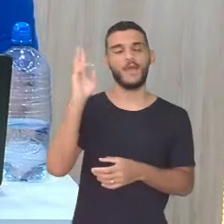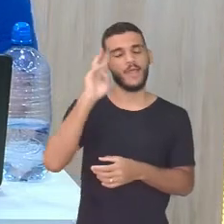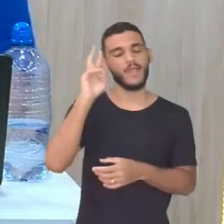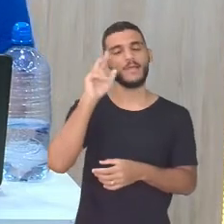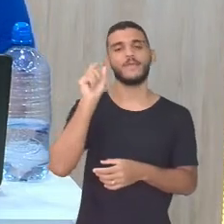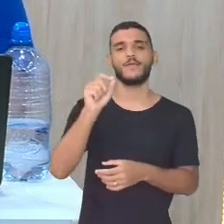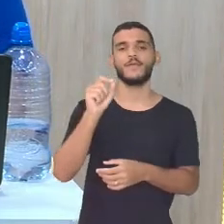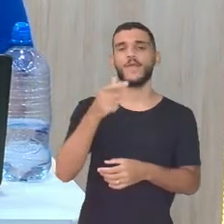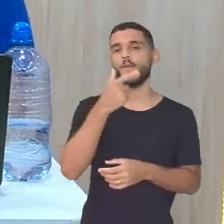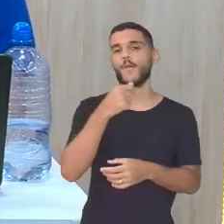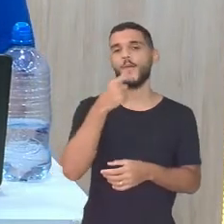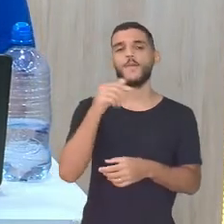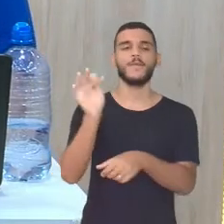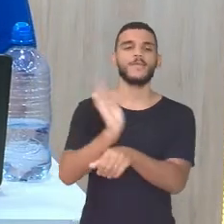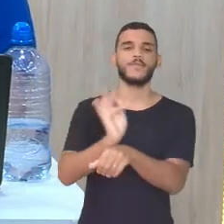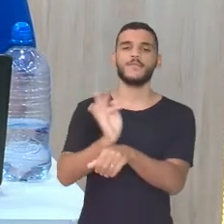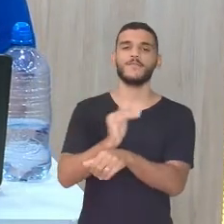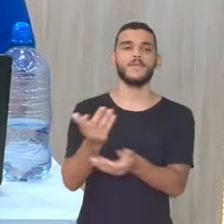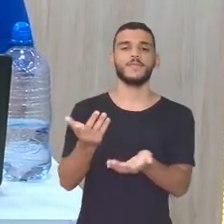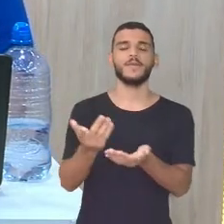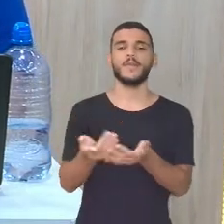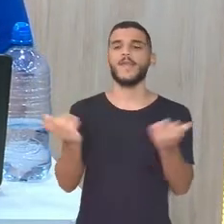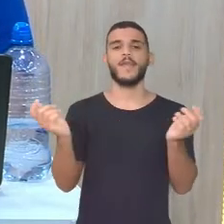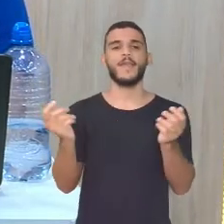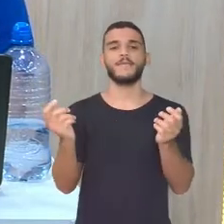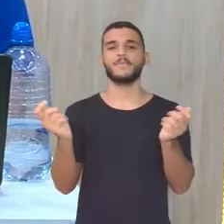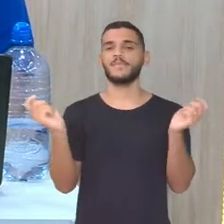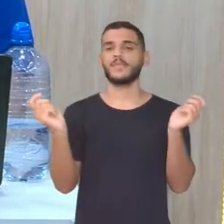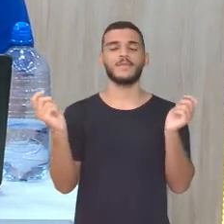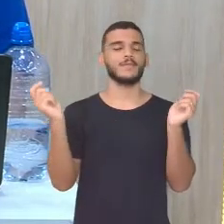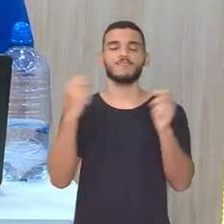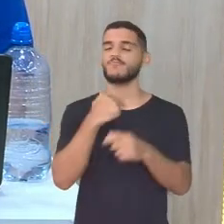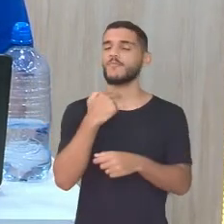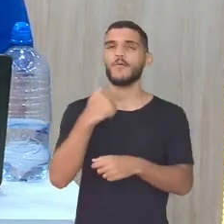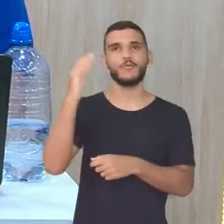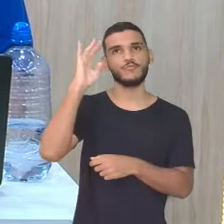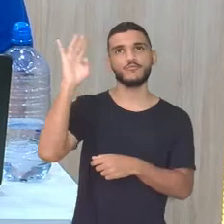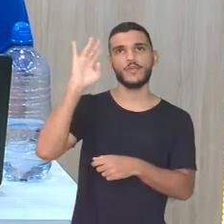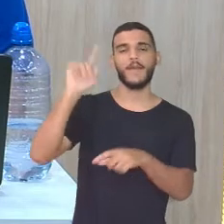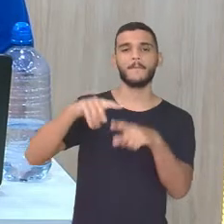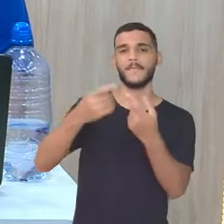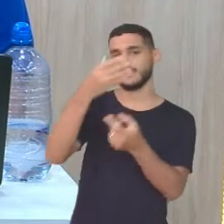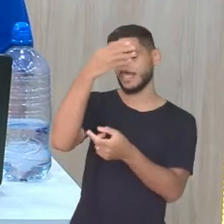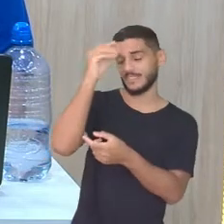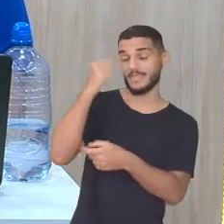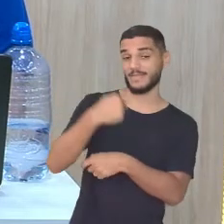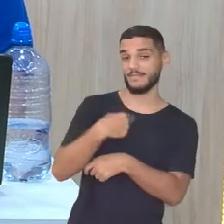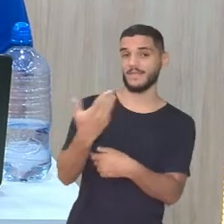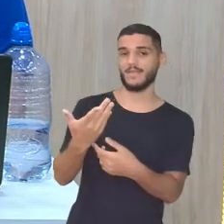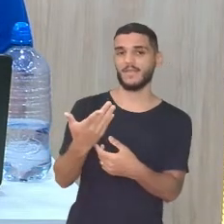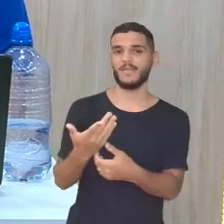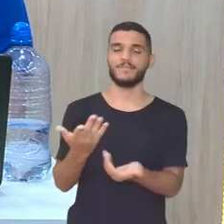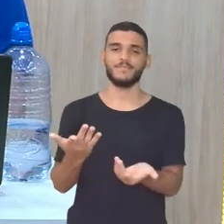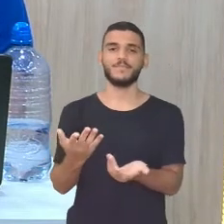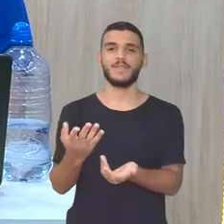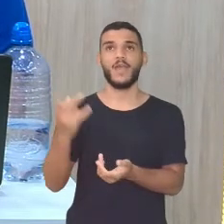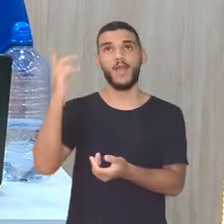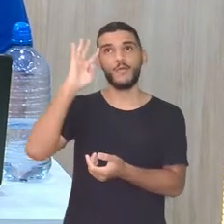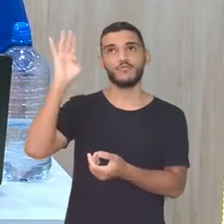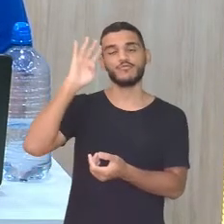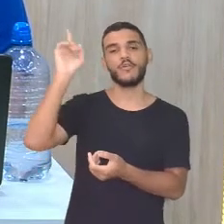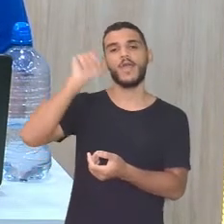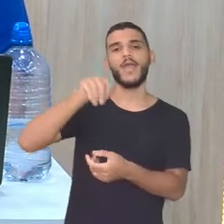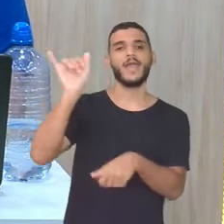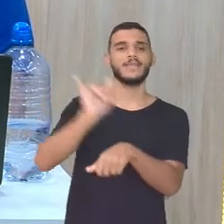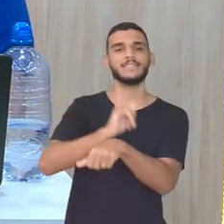viver. Pois é, parecido com isso. Eles acabaram encontrando no sonho a única alternativa. Será que não havia